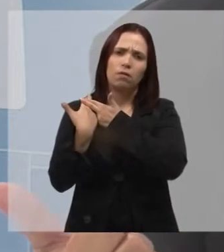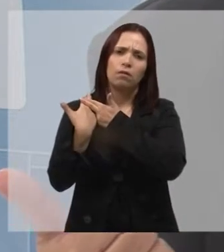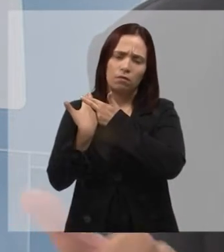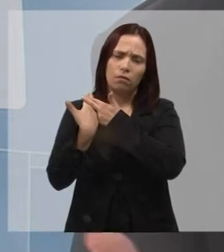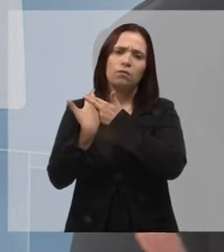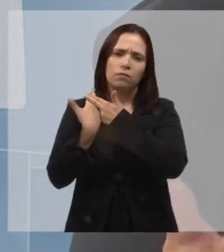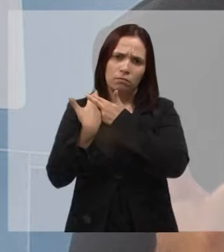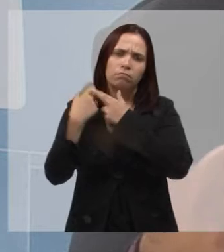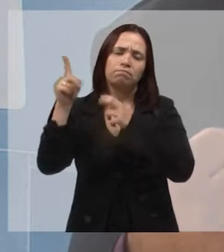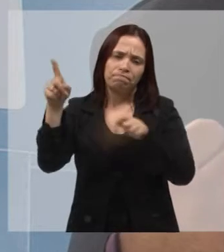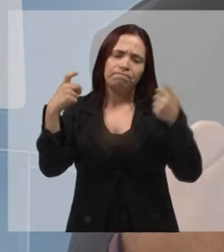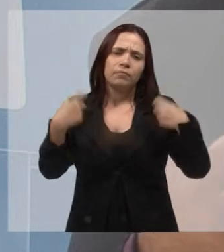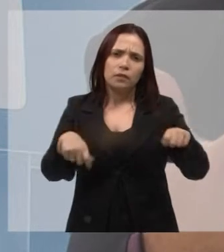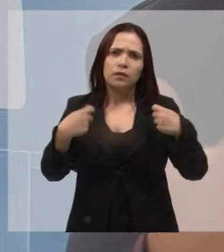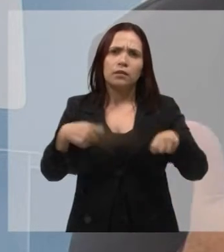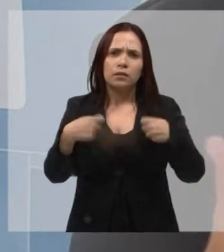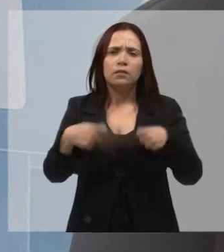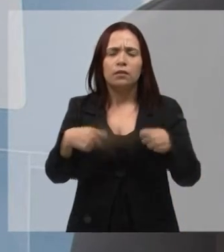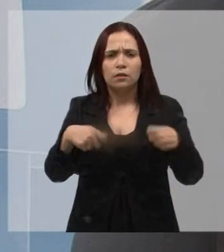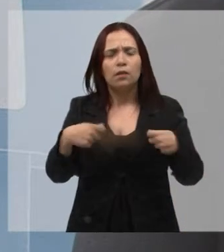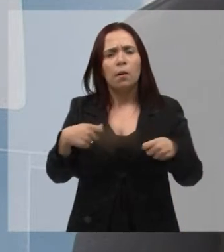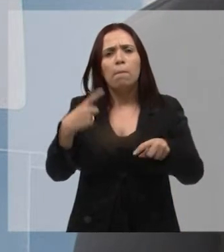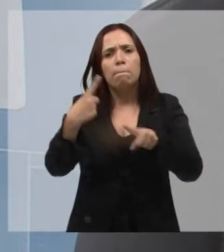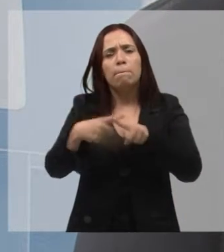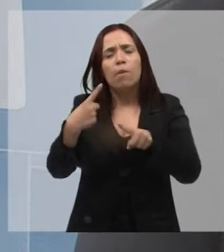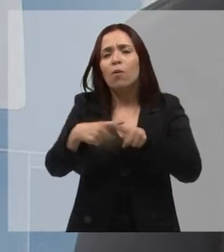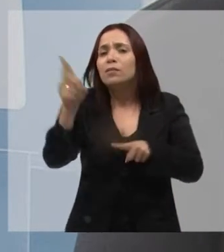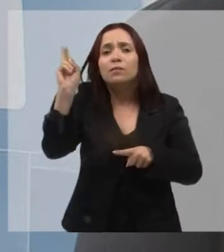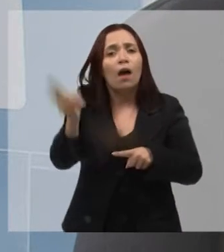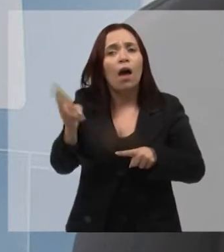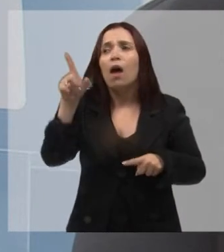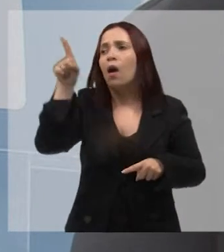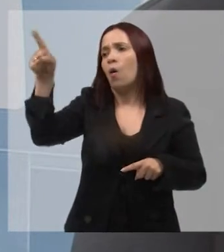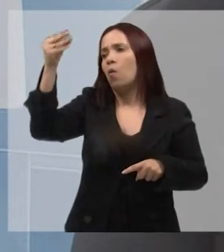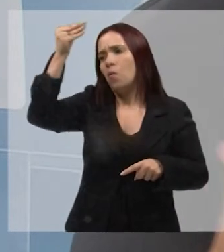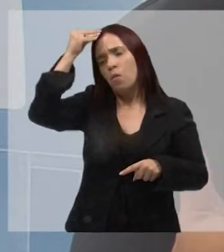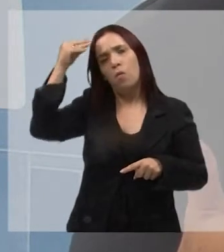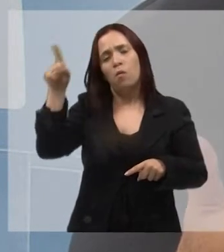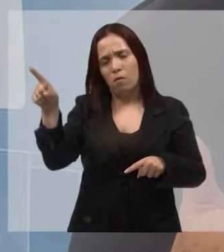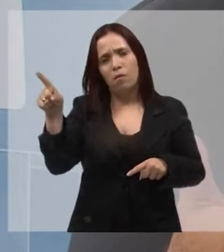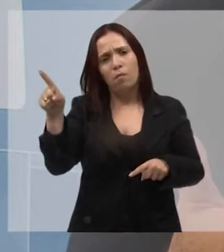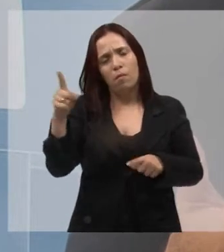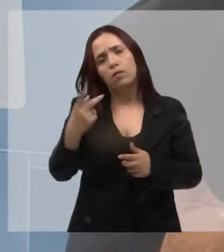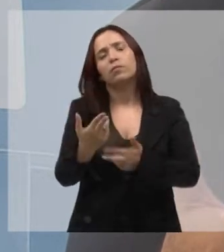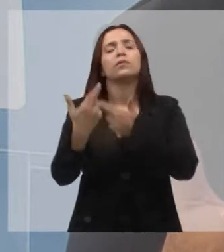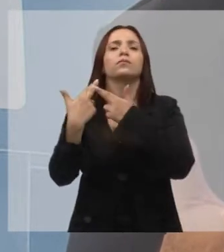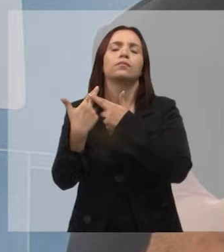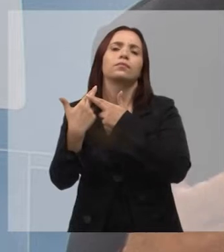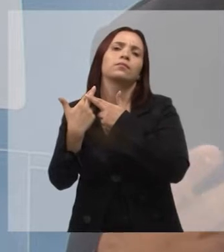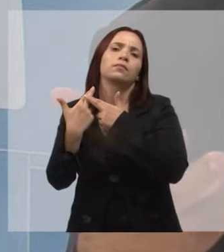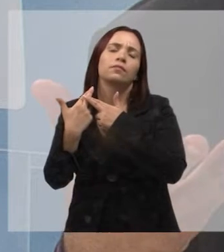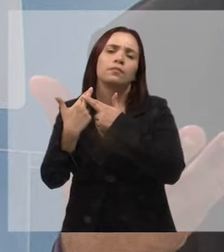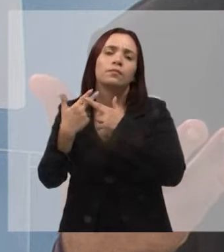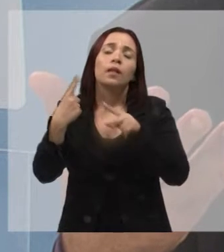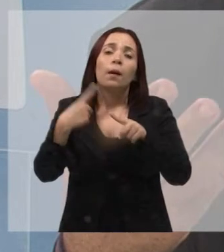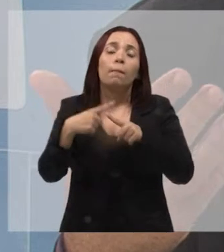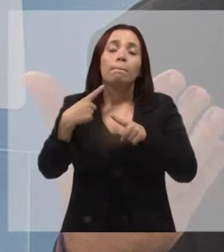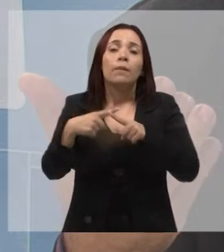responsabilizado pela... E sempre é responsabilidade. Responsabilizado, sabe por quê? Porque